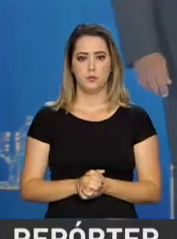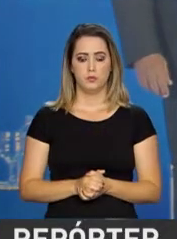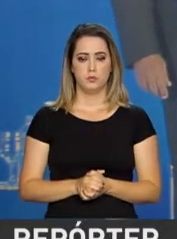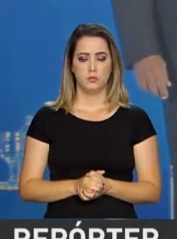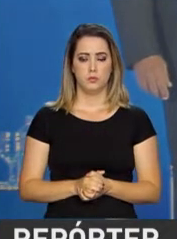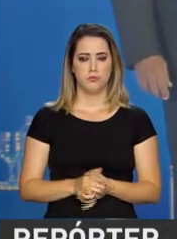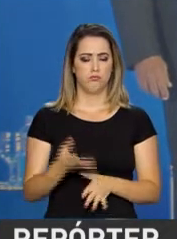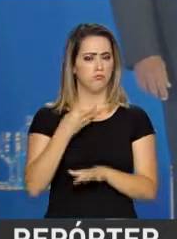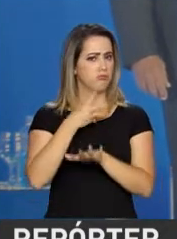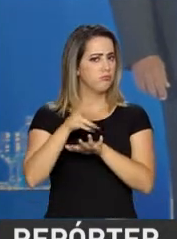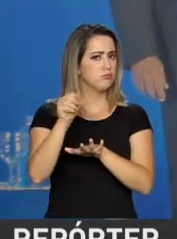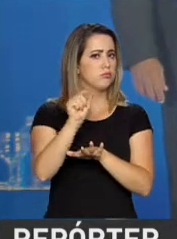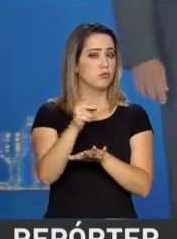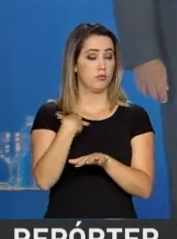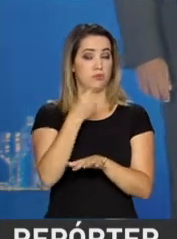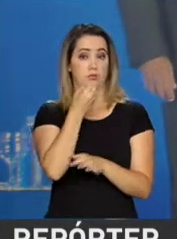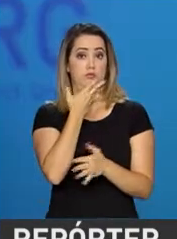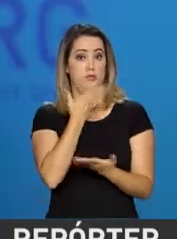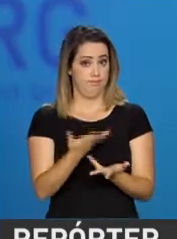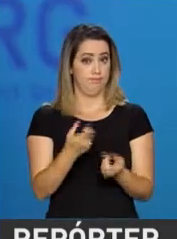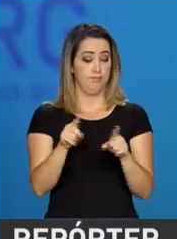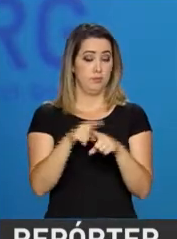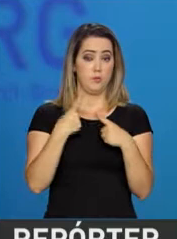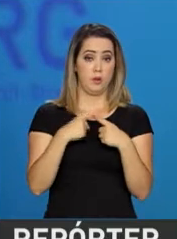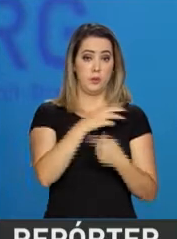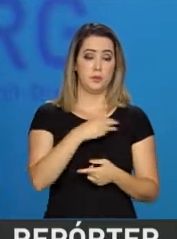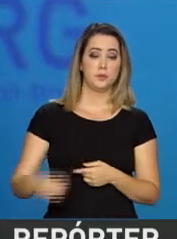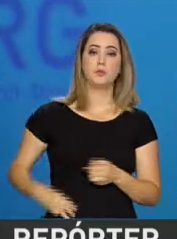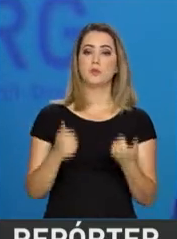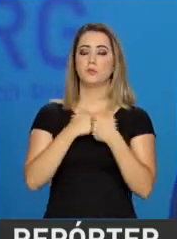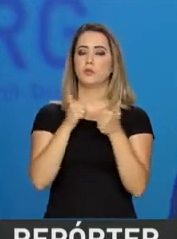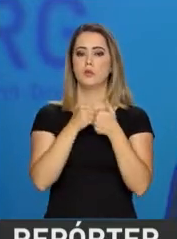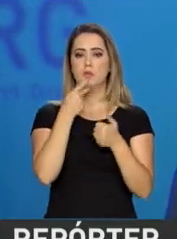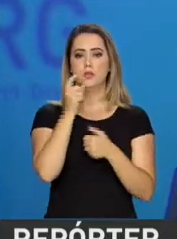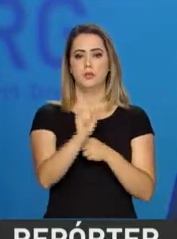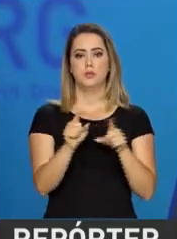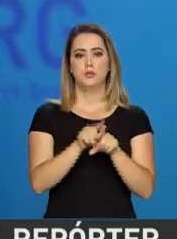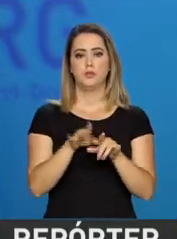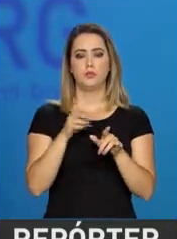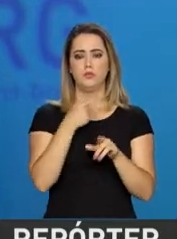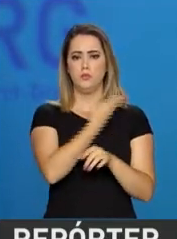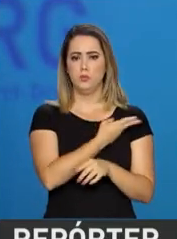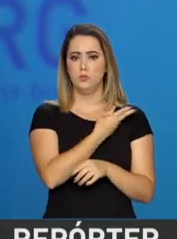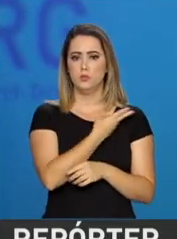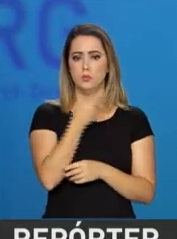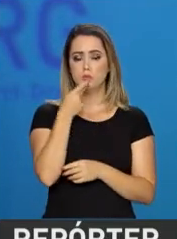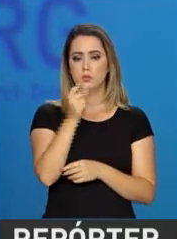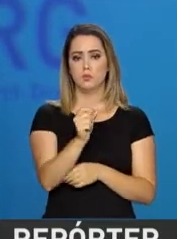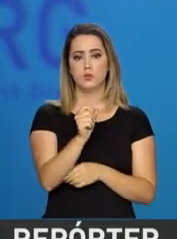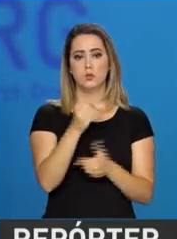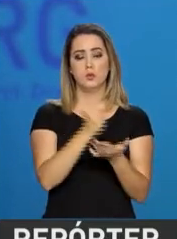A notícia foi recebida com otimismo. Segundo o ministro dos Transportes, Portos e Aviação Civil, Maurício Quintela,